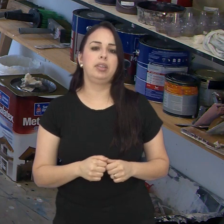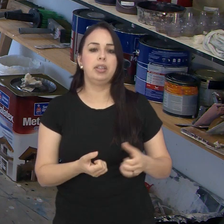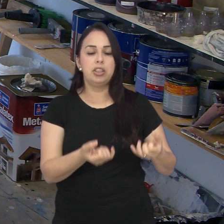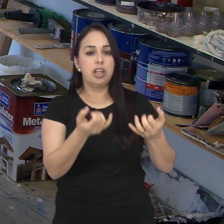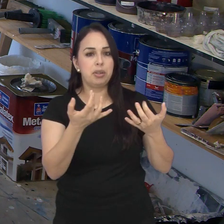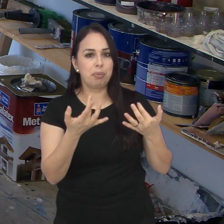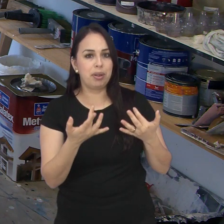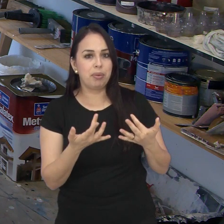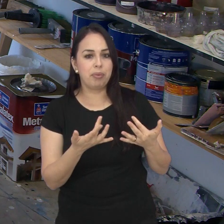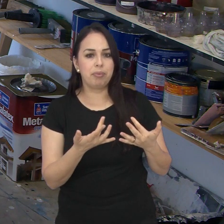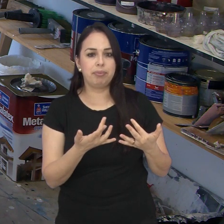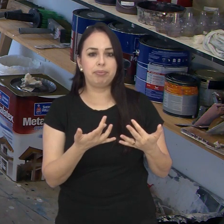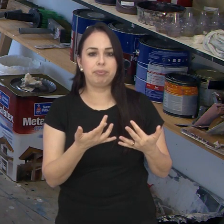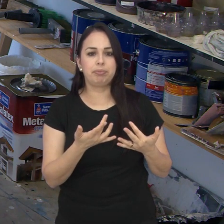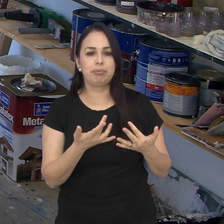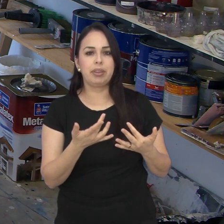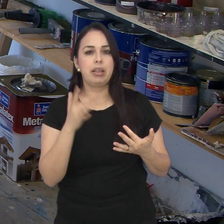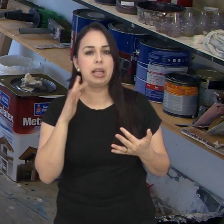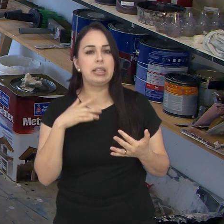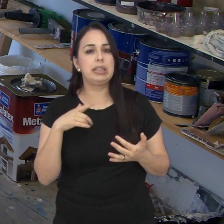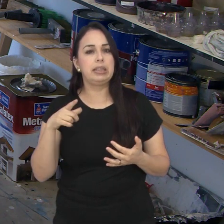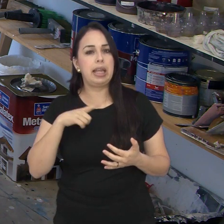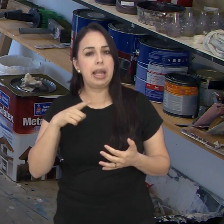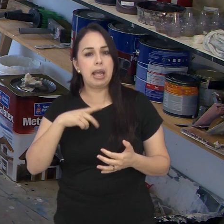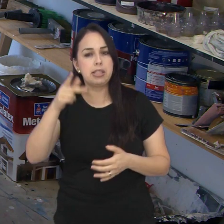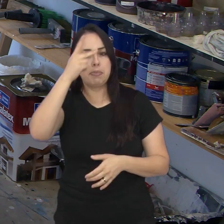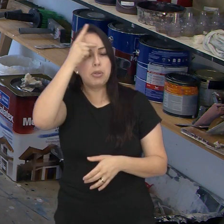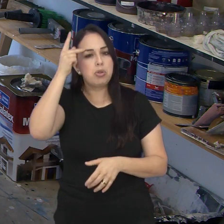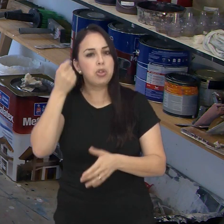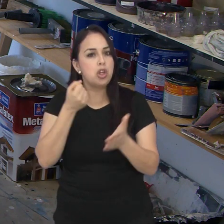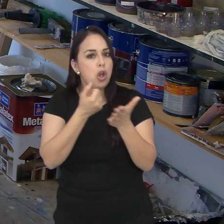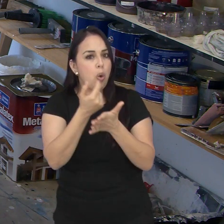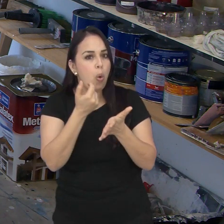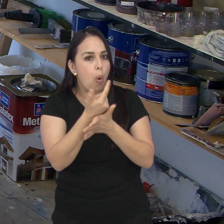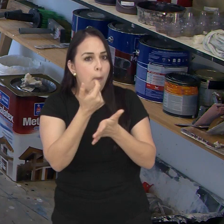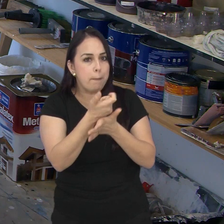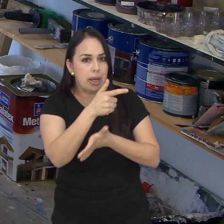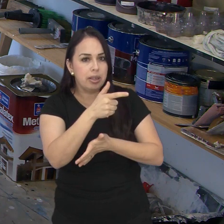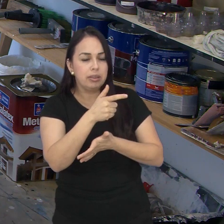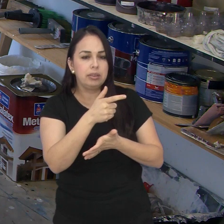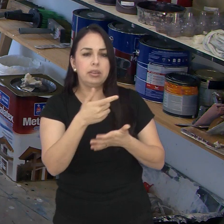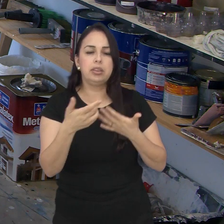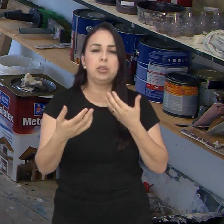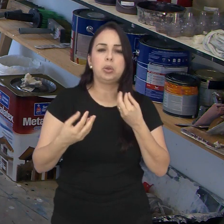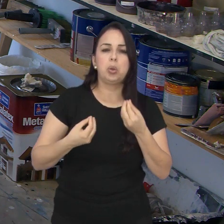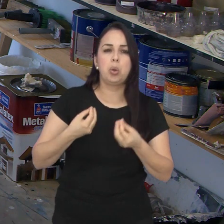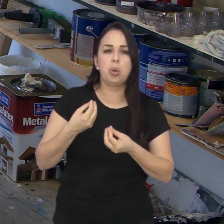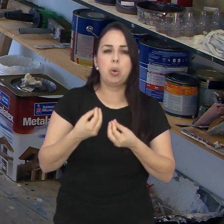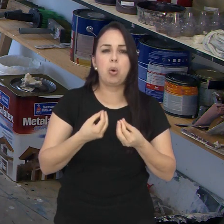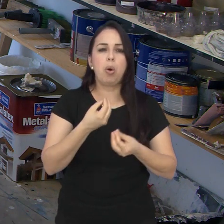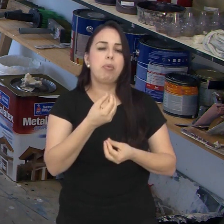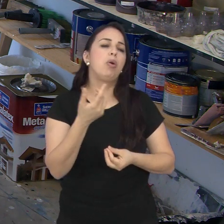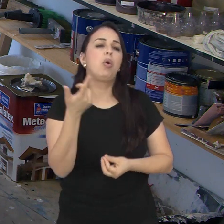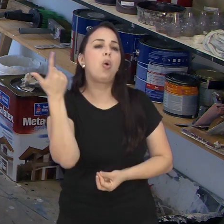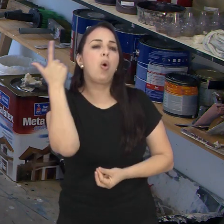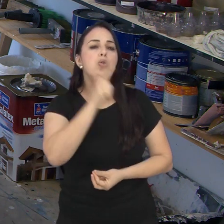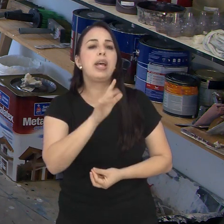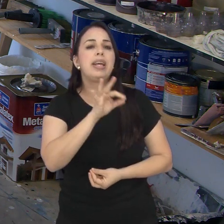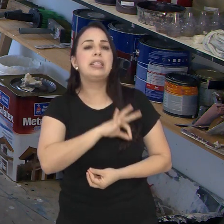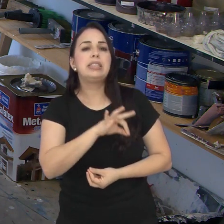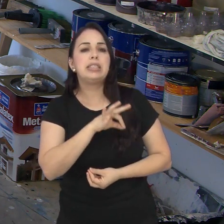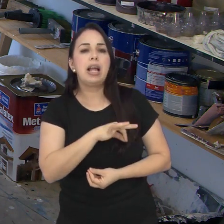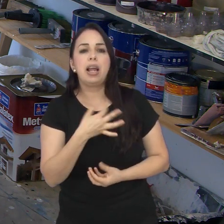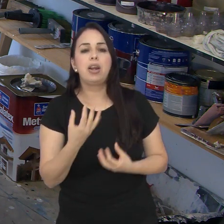conseguiu se consolidar e tal, mas você tem um público, como que você costuma fazer dinheiro, né, com a